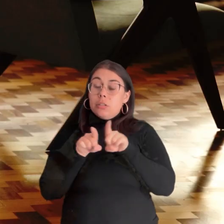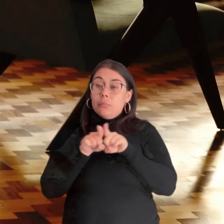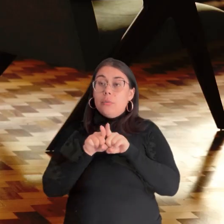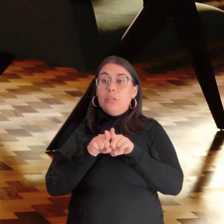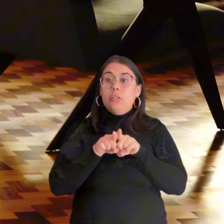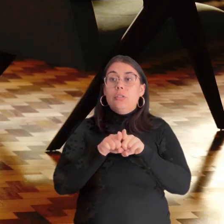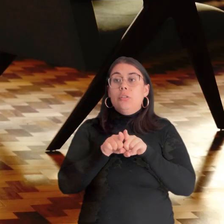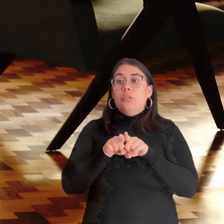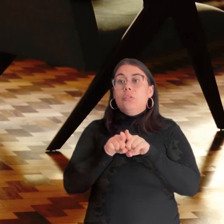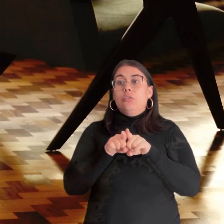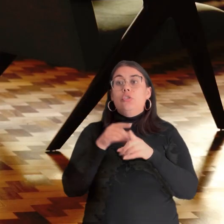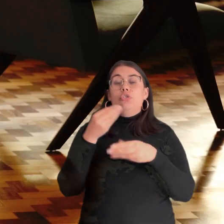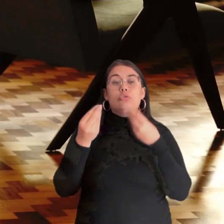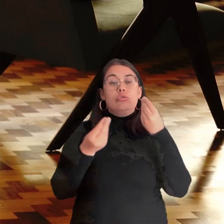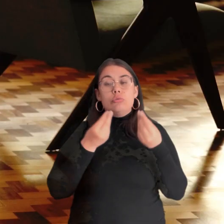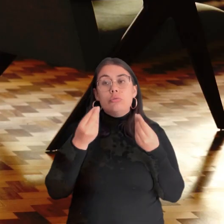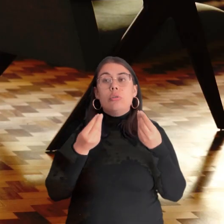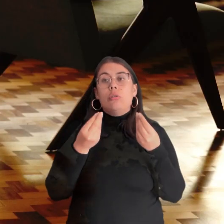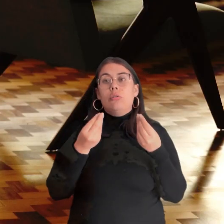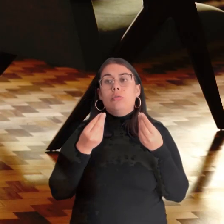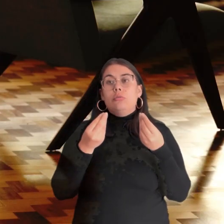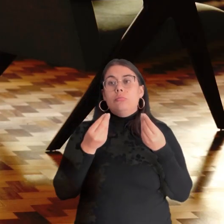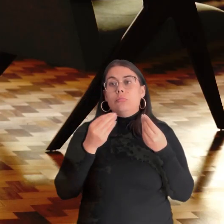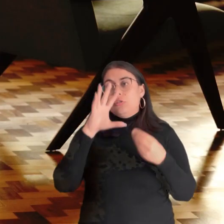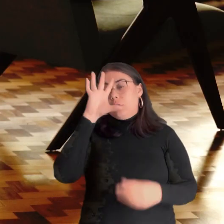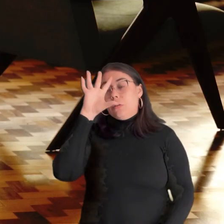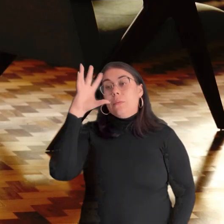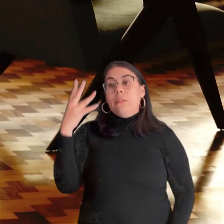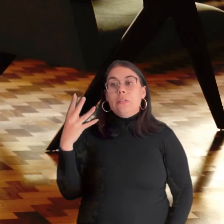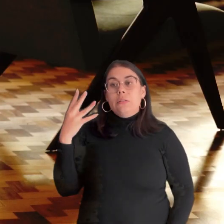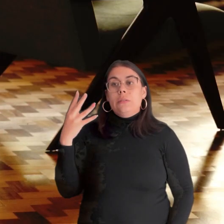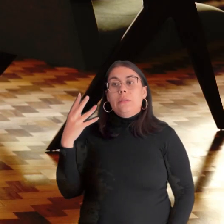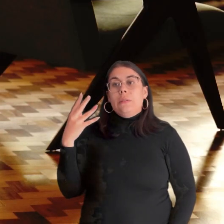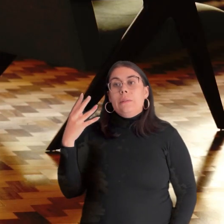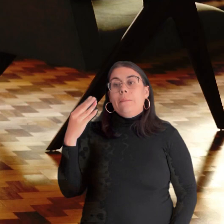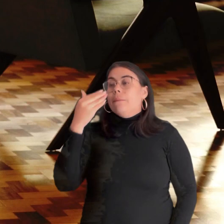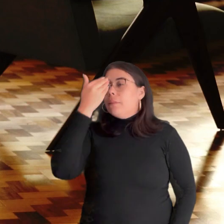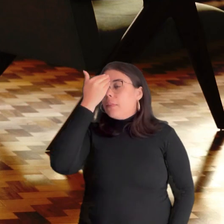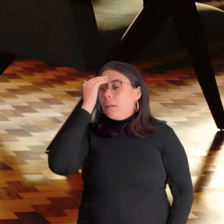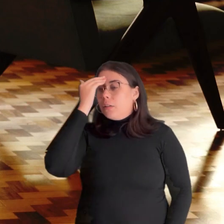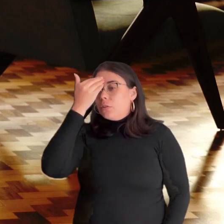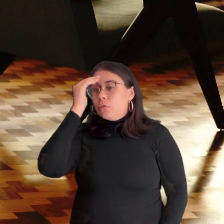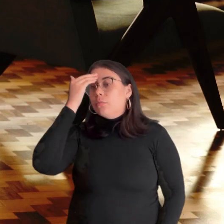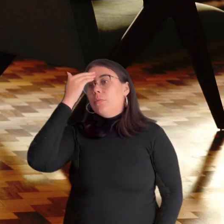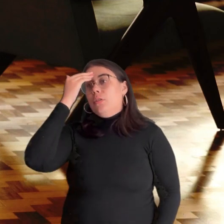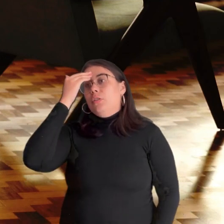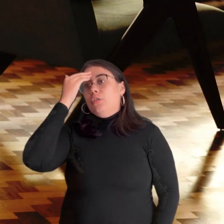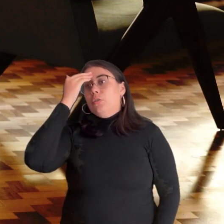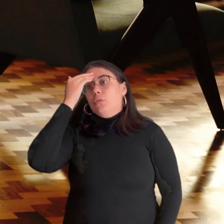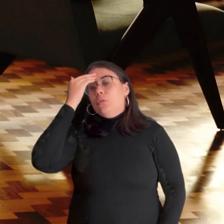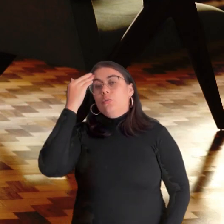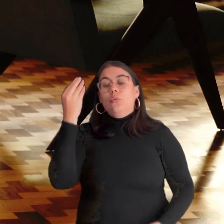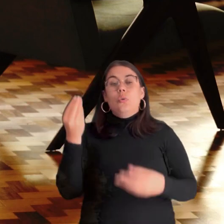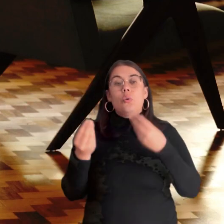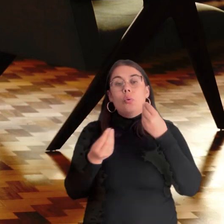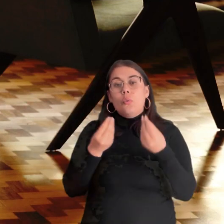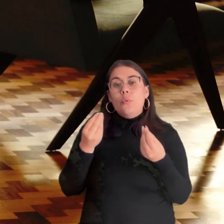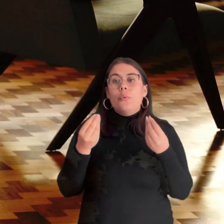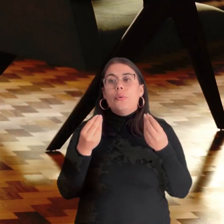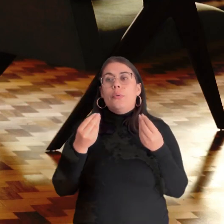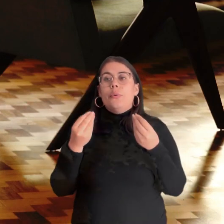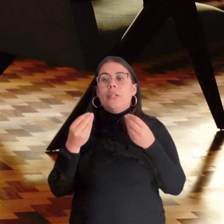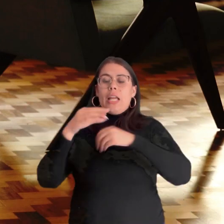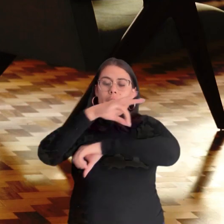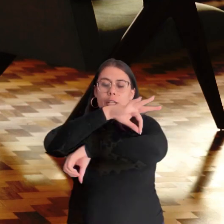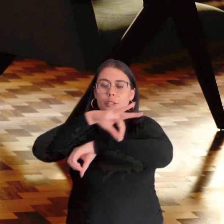principalmente, o entendimento, quer dizer, aprofundar um pouquinho no entendimento do que era a arquitetura do Rino Leve naquela cena cultural